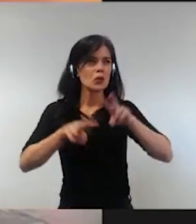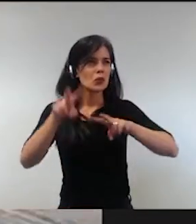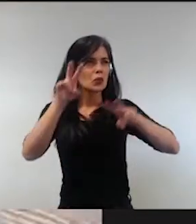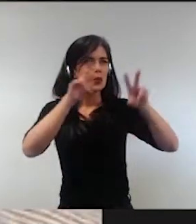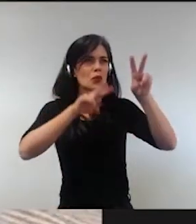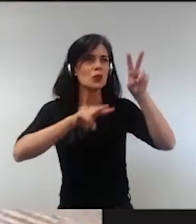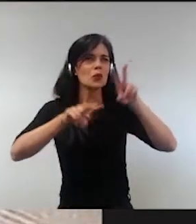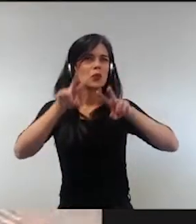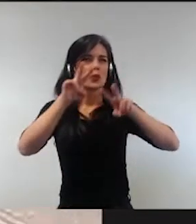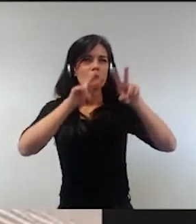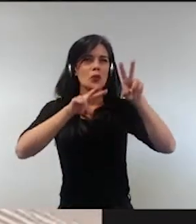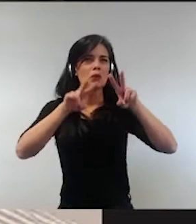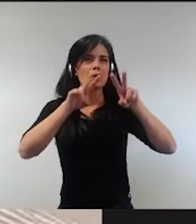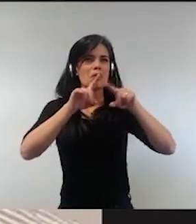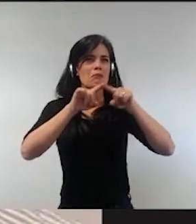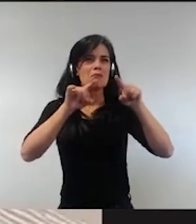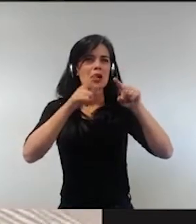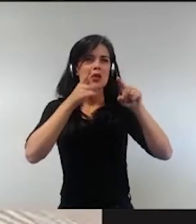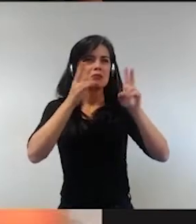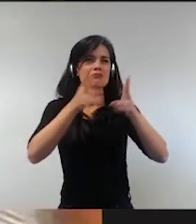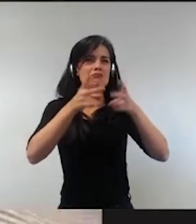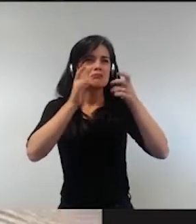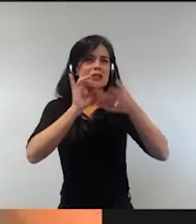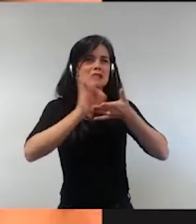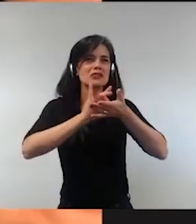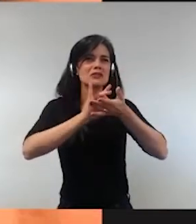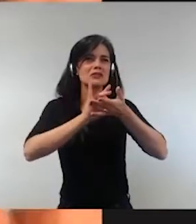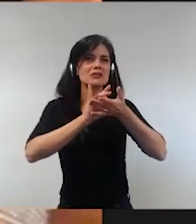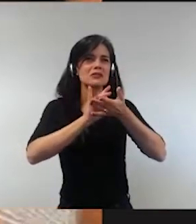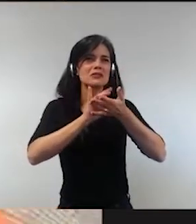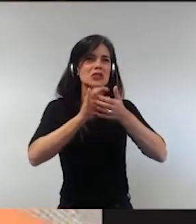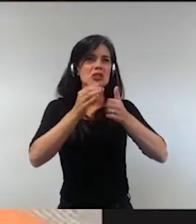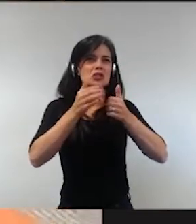ficar oculto. Não? Bom,